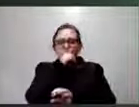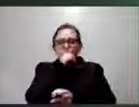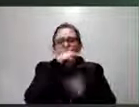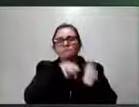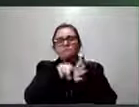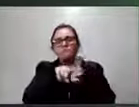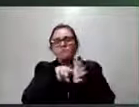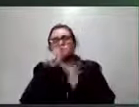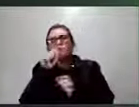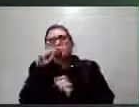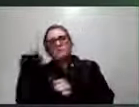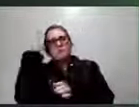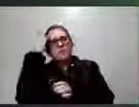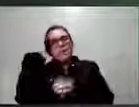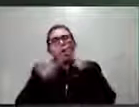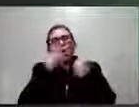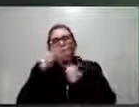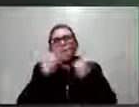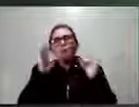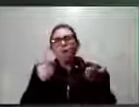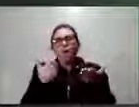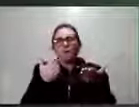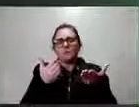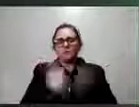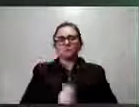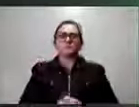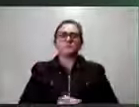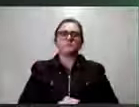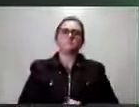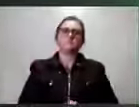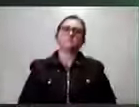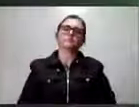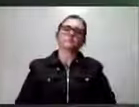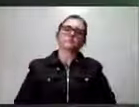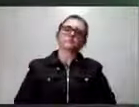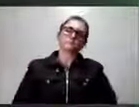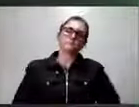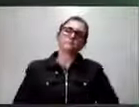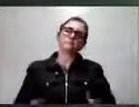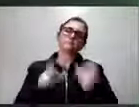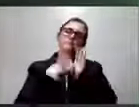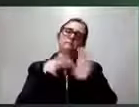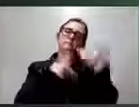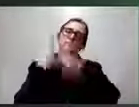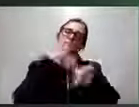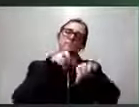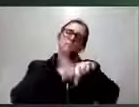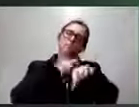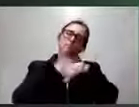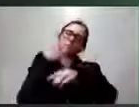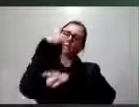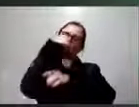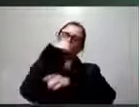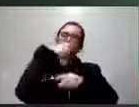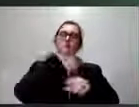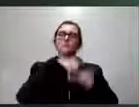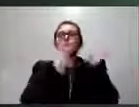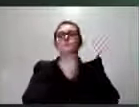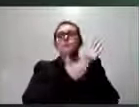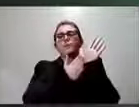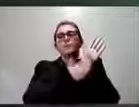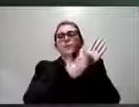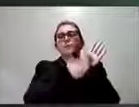como é que ficou essa situação temporomandibular depois de algum tempo de intubação. Temos uma proposta